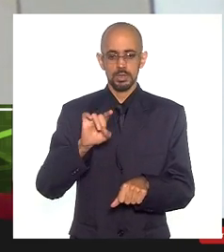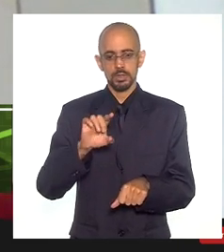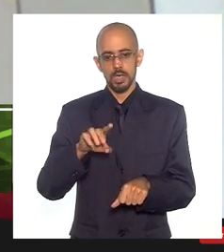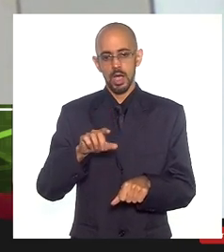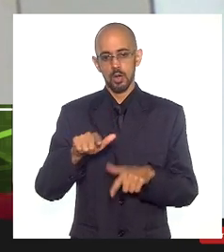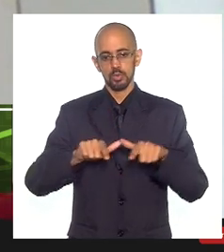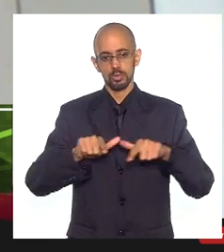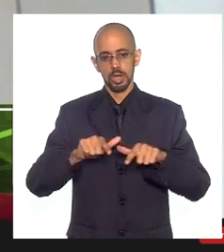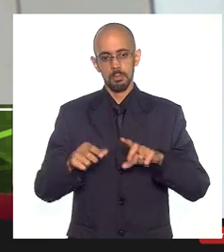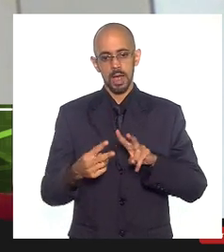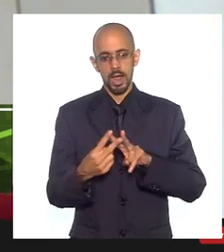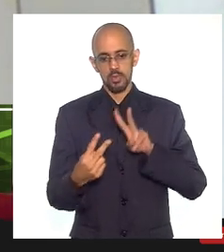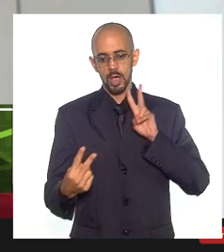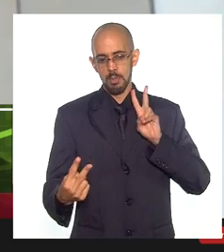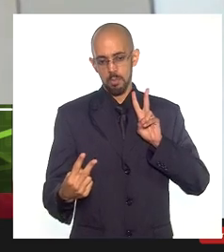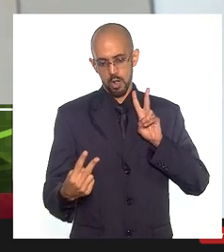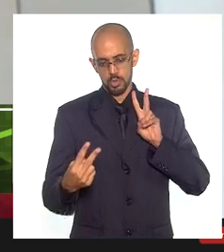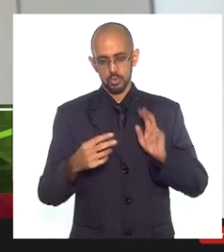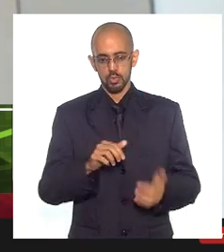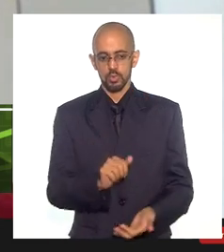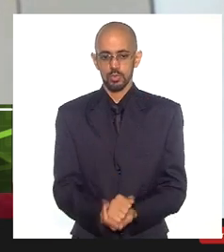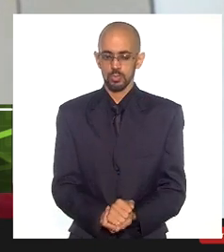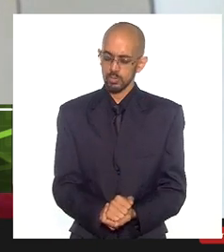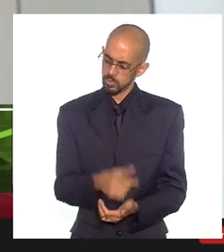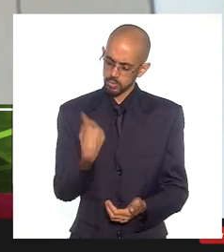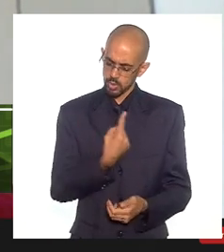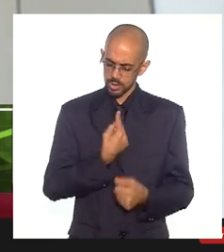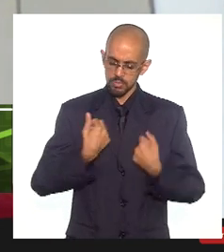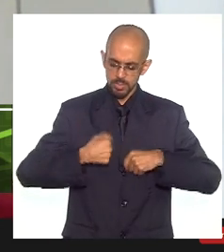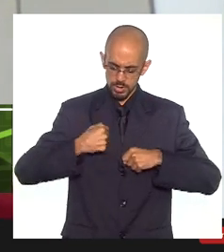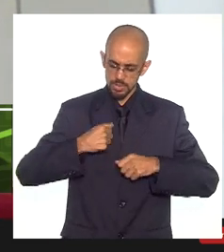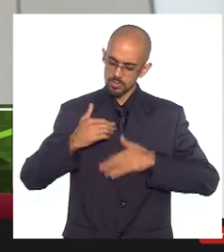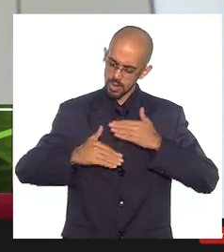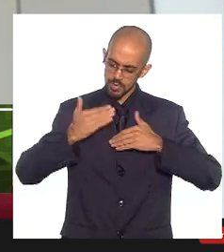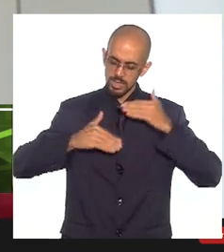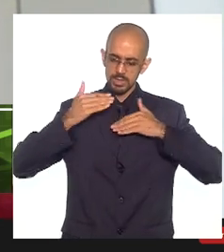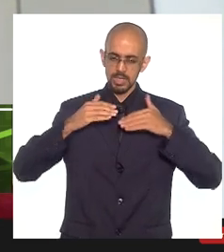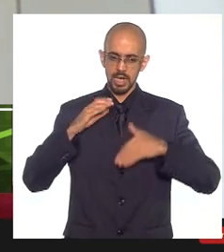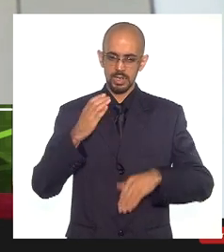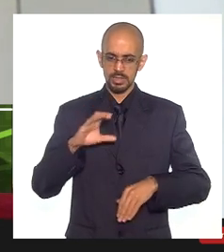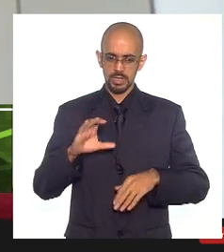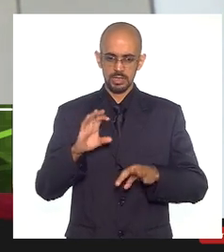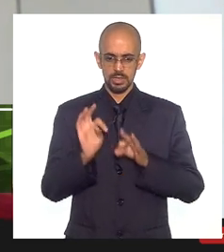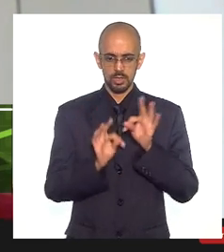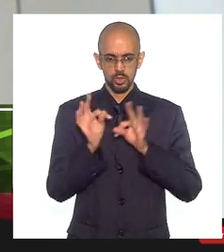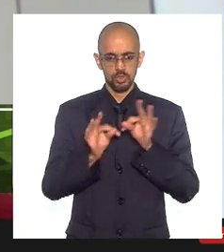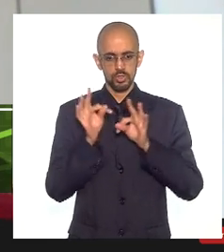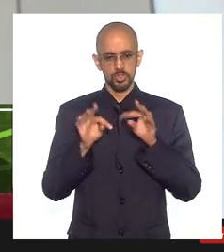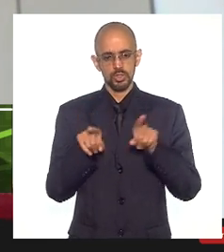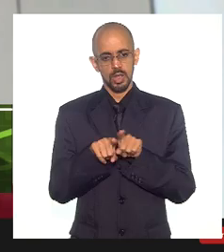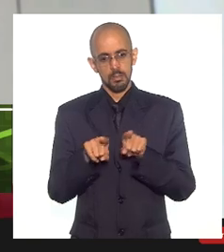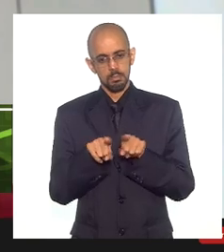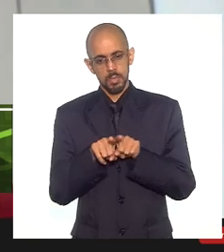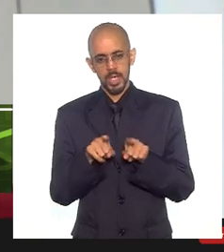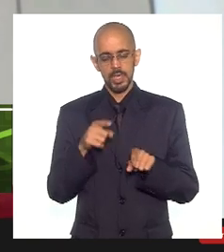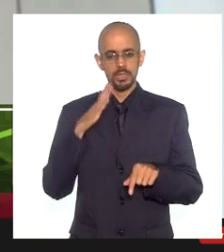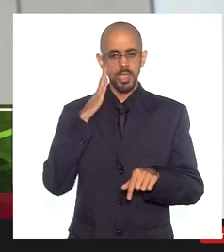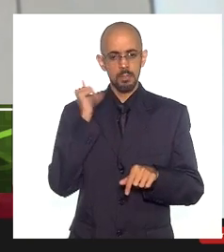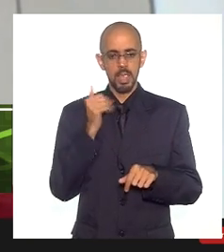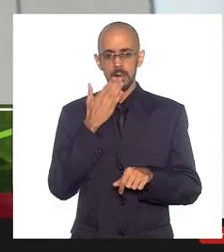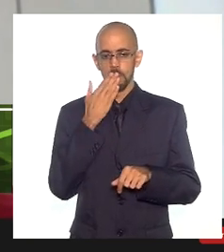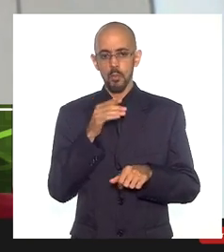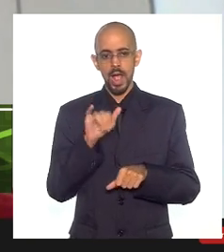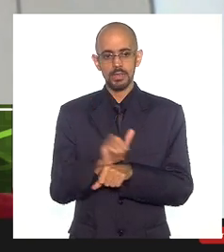trabalho remoto. A gente tem que avançar na Ciência e Tecnologia também em que medidas são compatíveis para